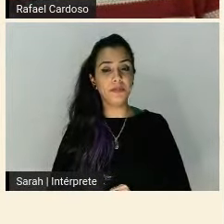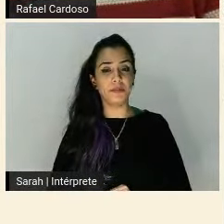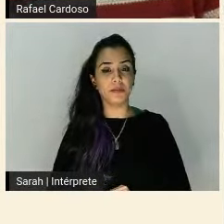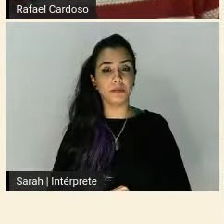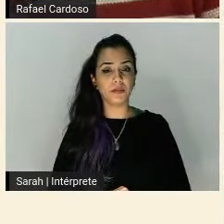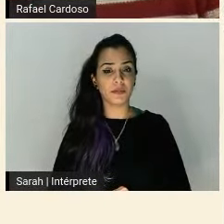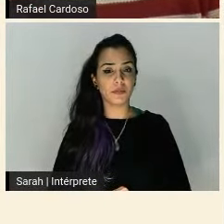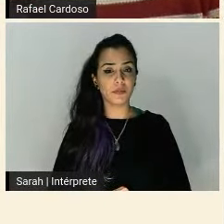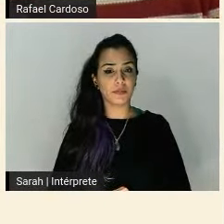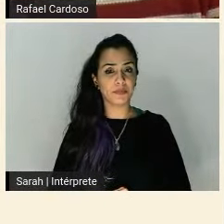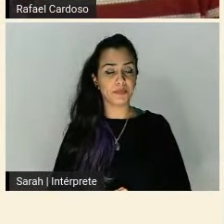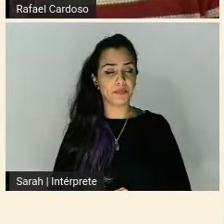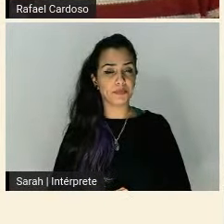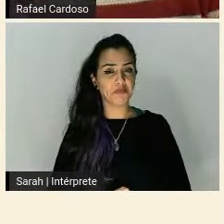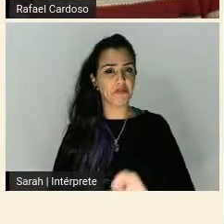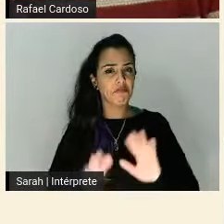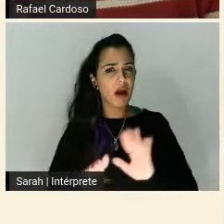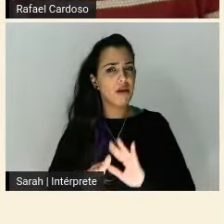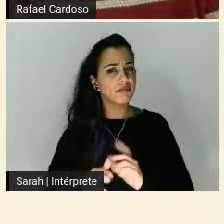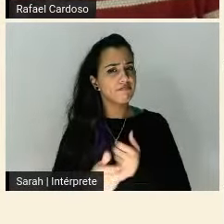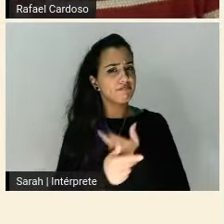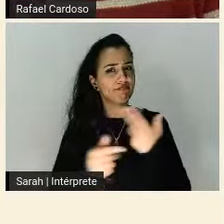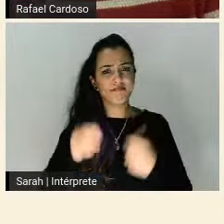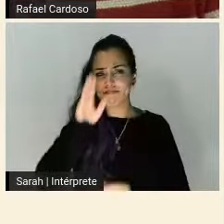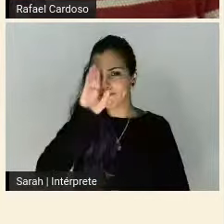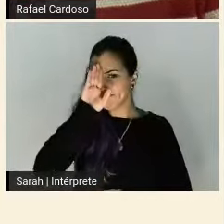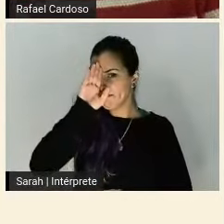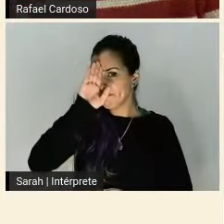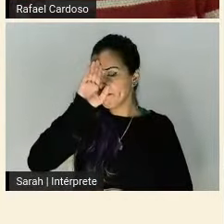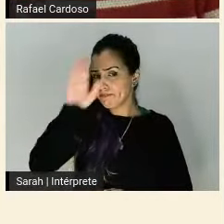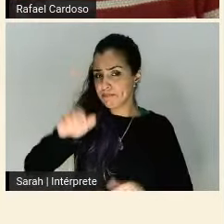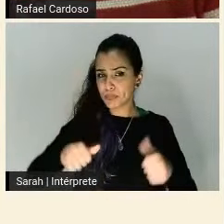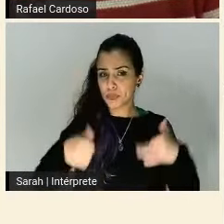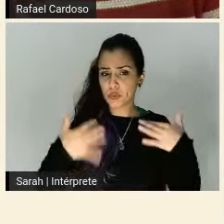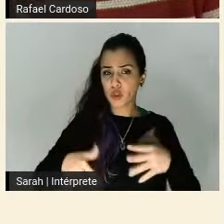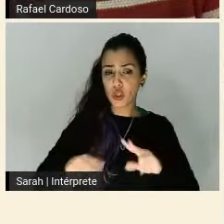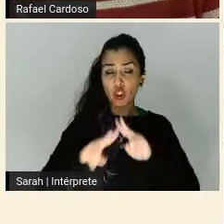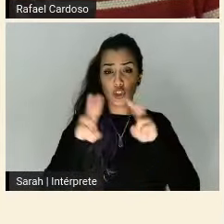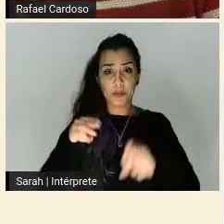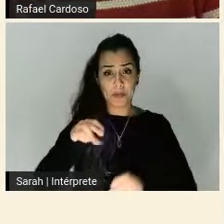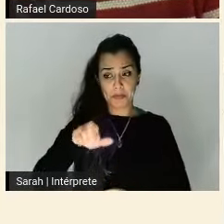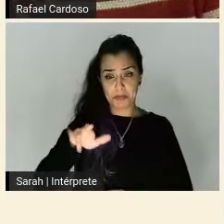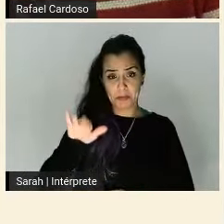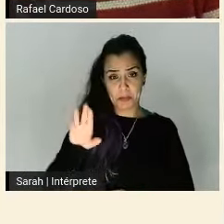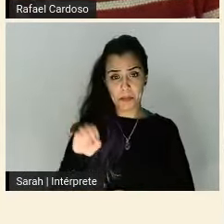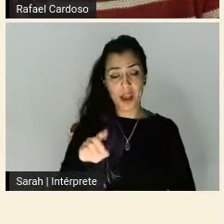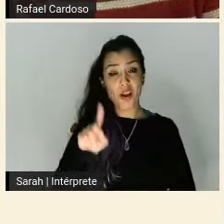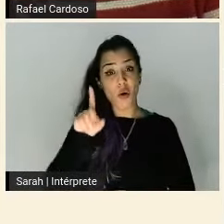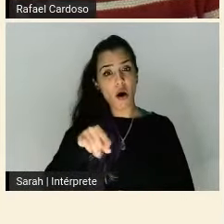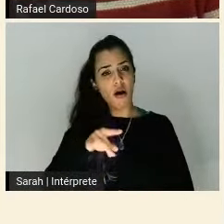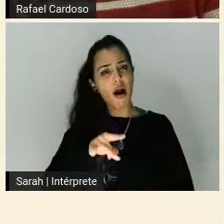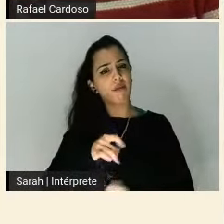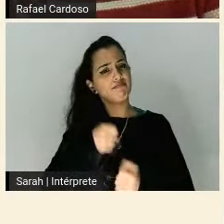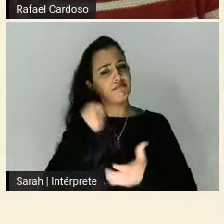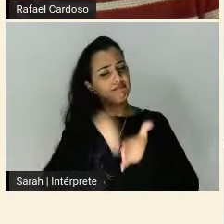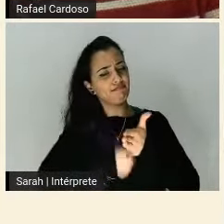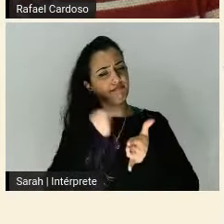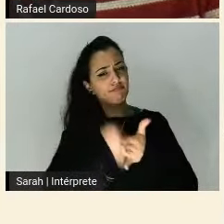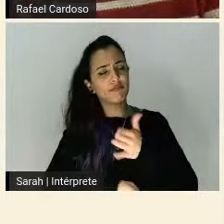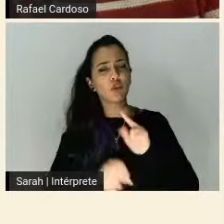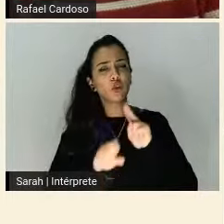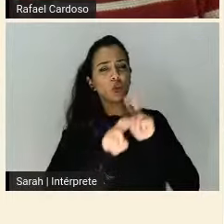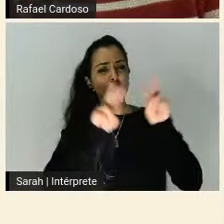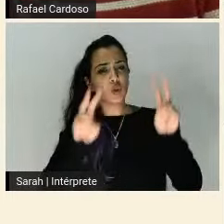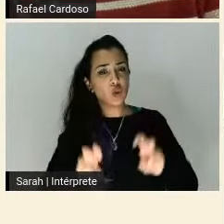O ponto crucial em que Lorival diverge de Mário é sua insistência na primazia e excepcionalidade do